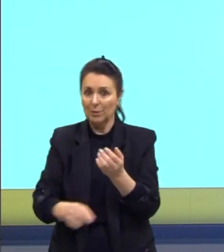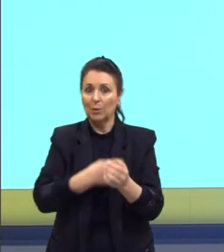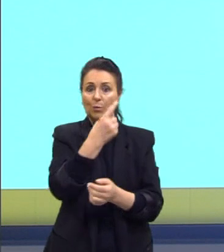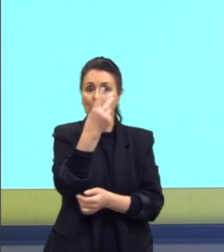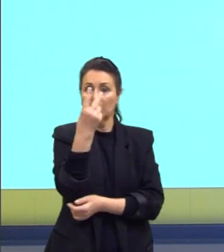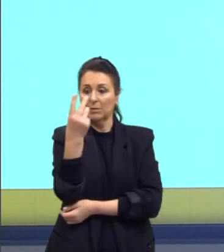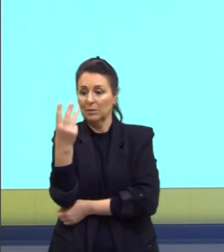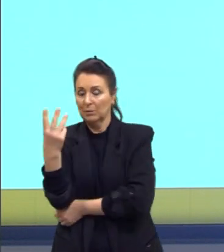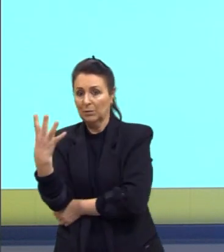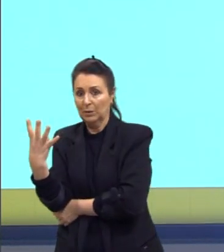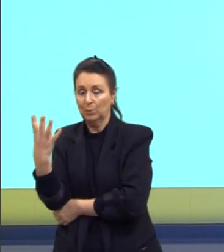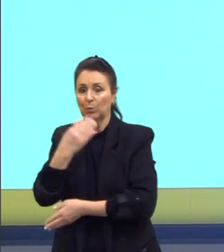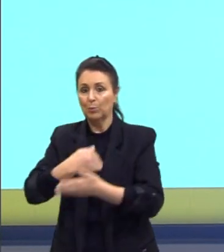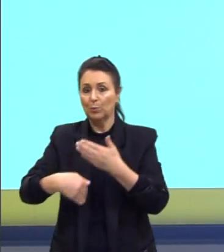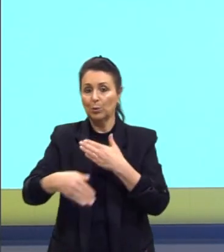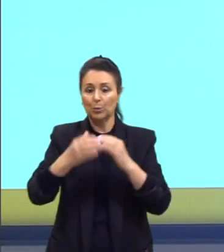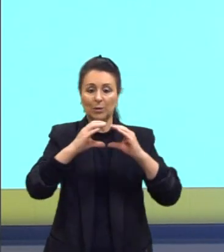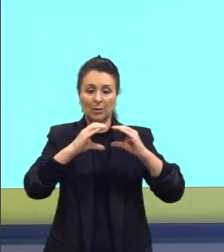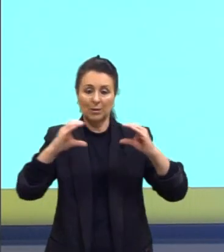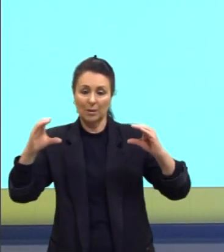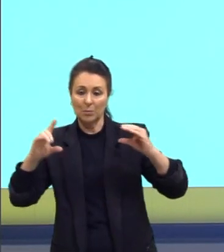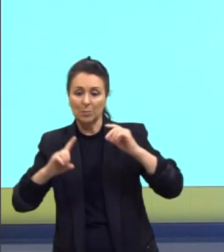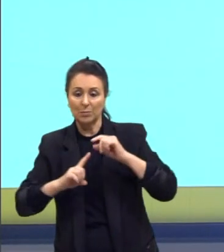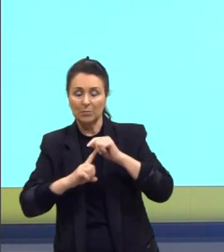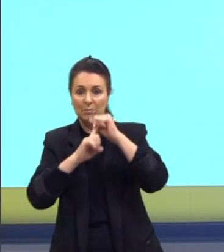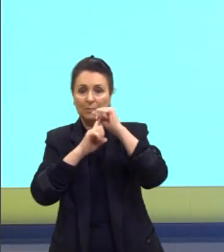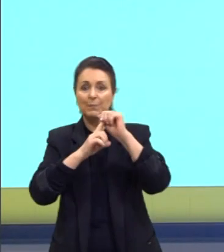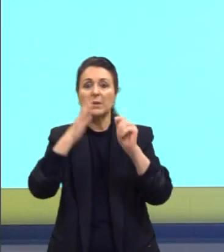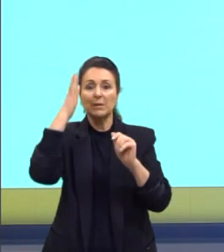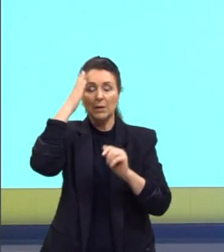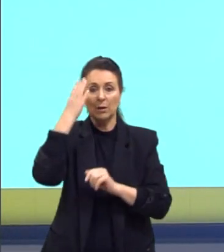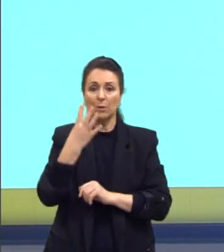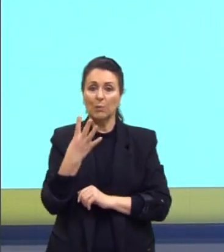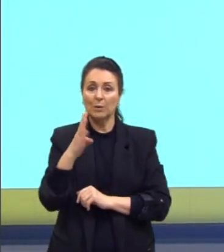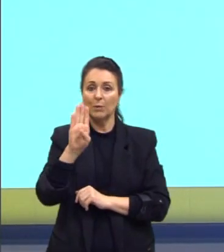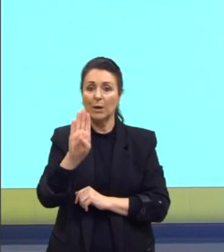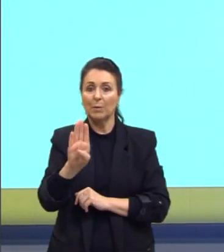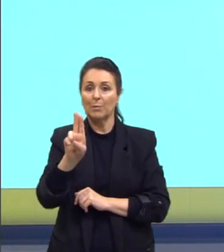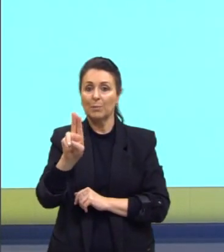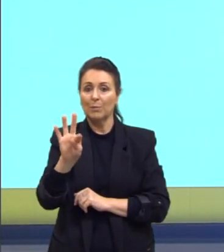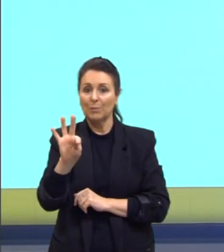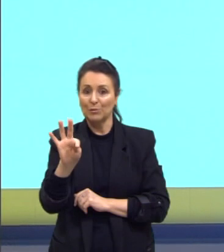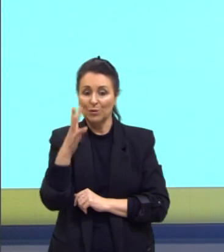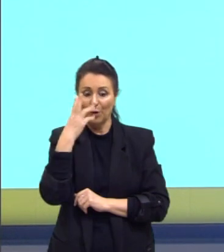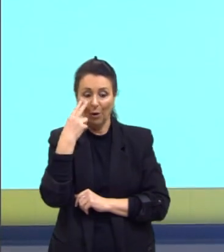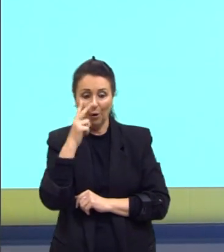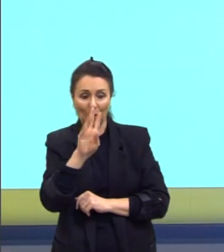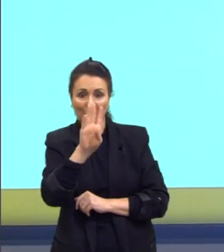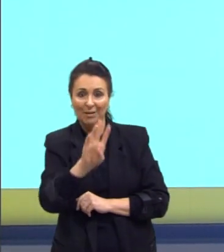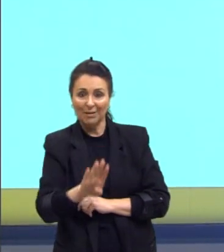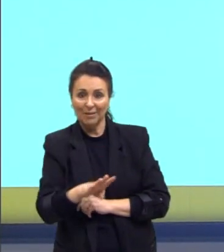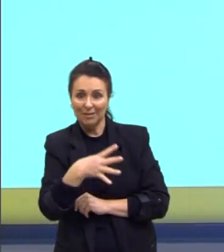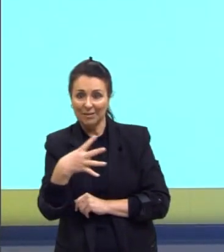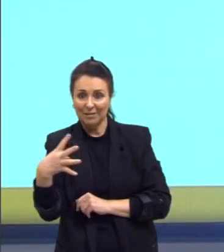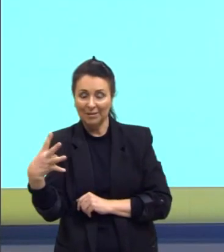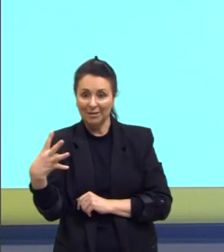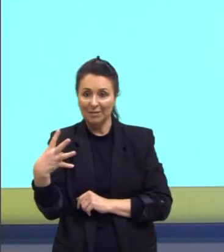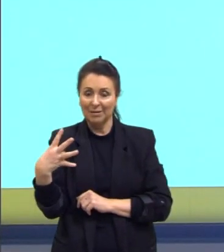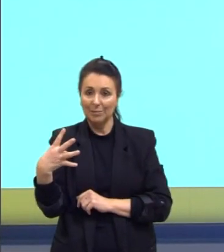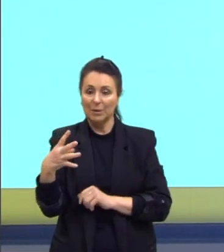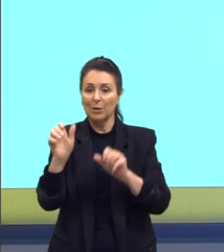três quatro né que tudo é minha cadeia principal sei que quatro é boot porque tá lá na minha tabelinha de lamentação EA